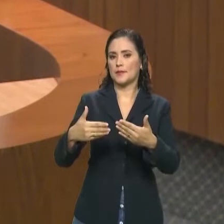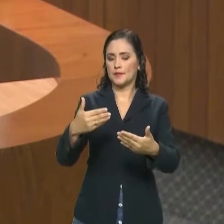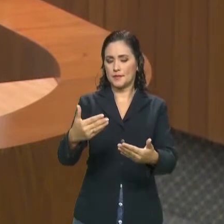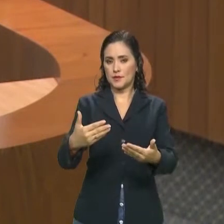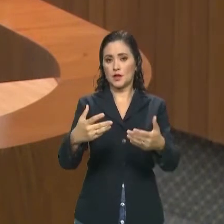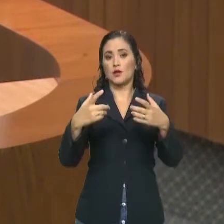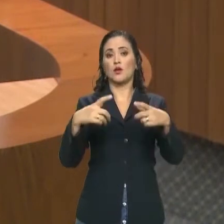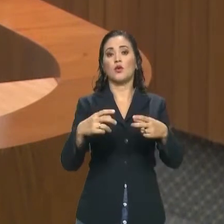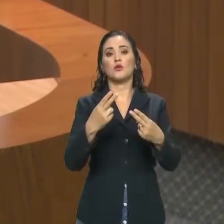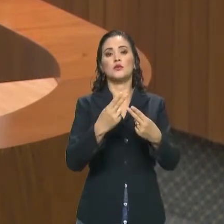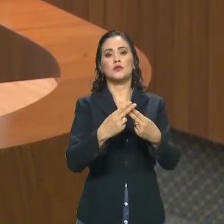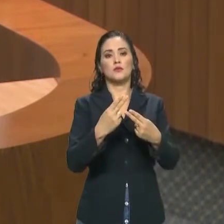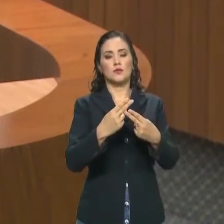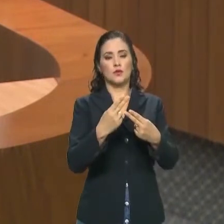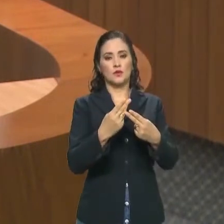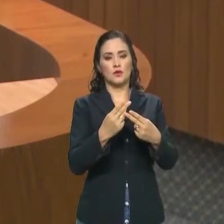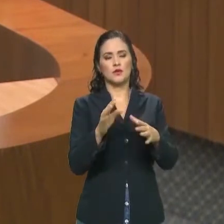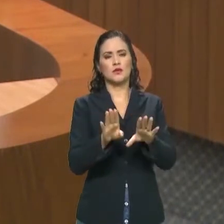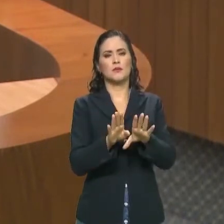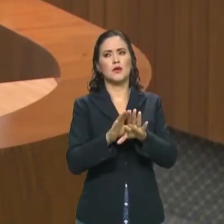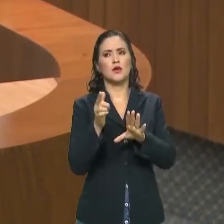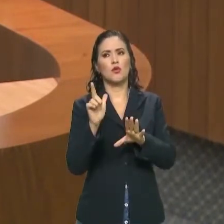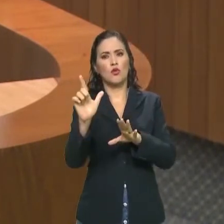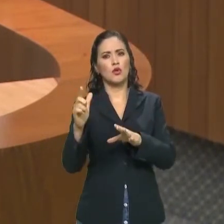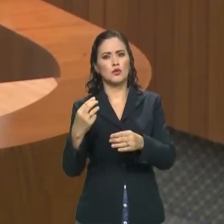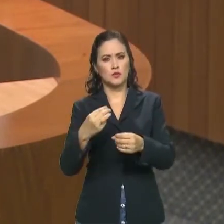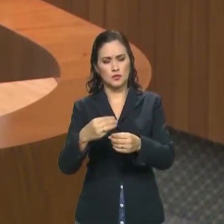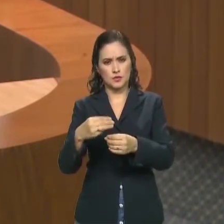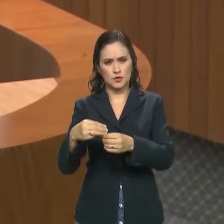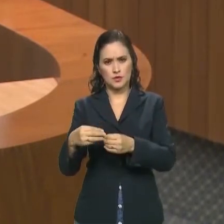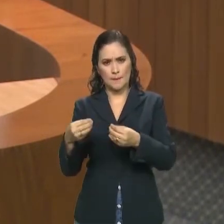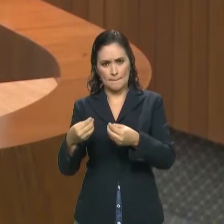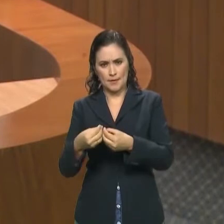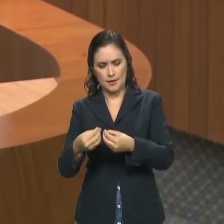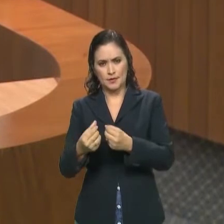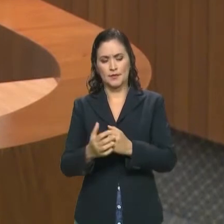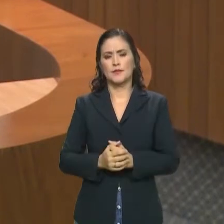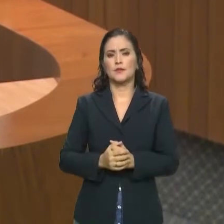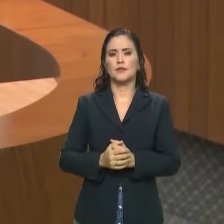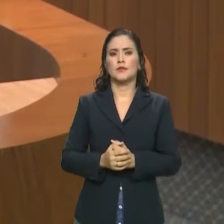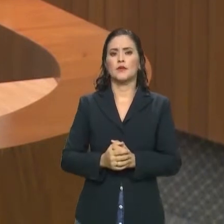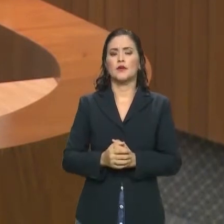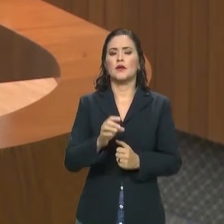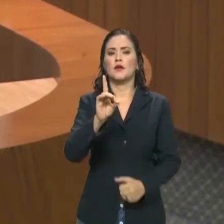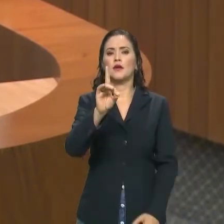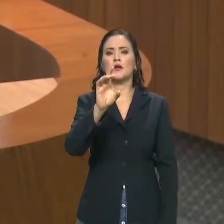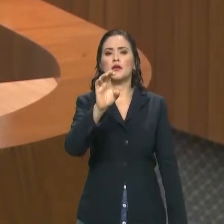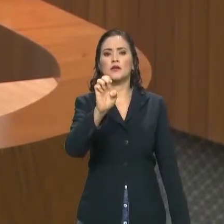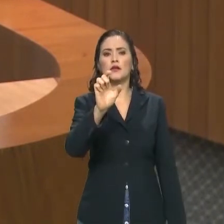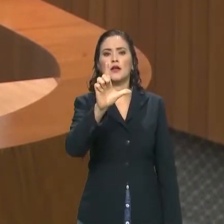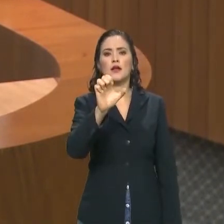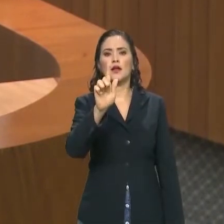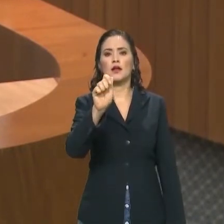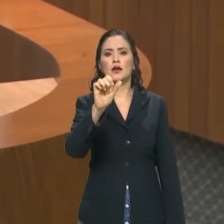sugeriu uma audiência pública a ser realizada na cidade de Tibum para debater o fechamento de uma agência do Tribunal Regional